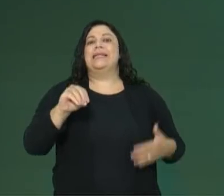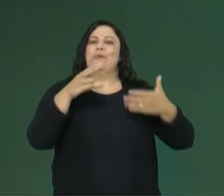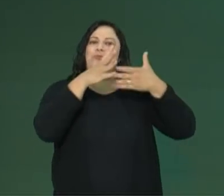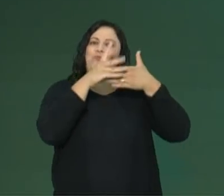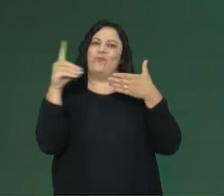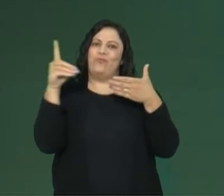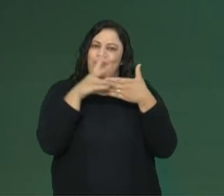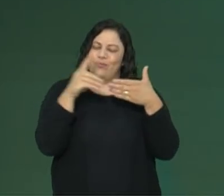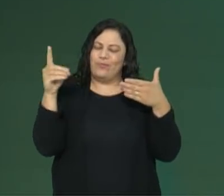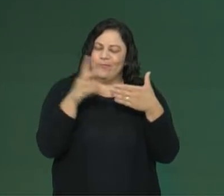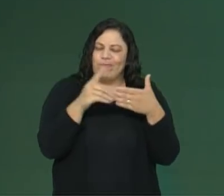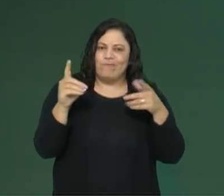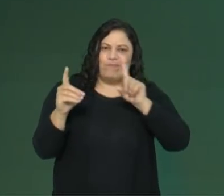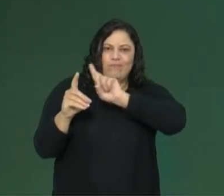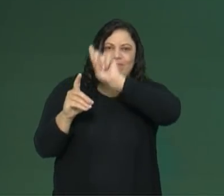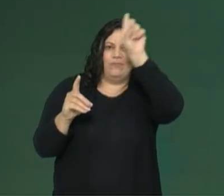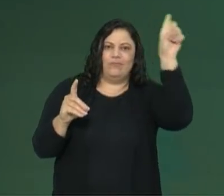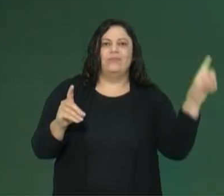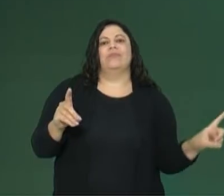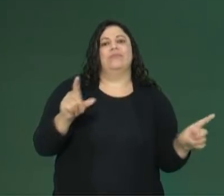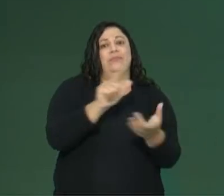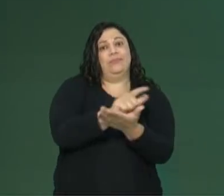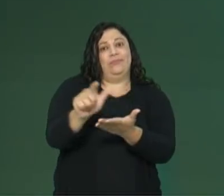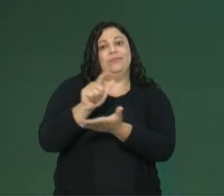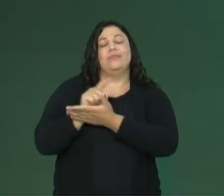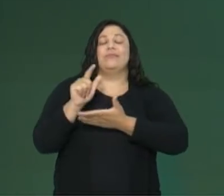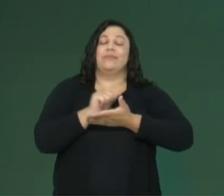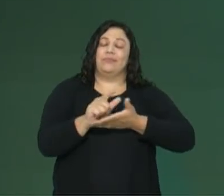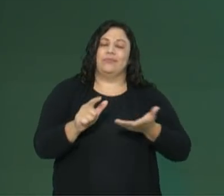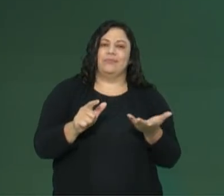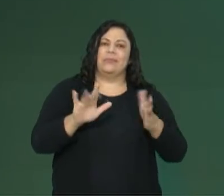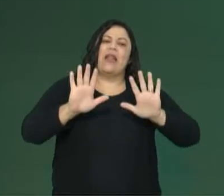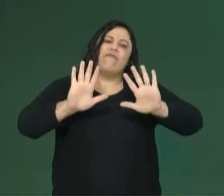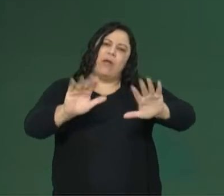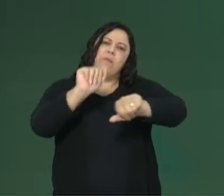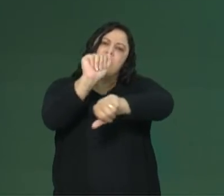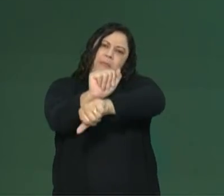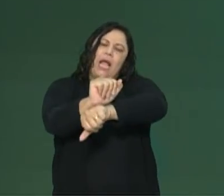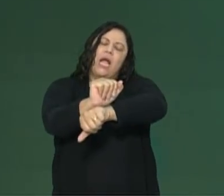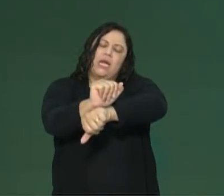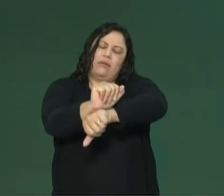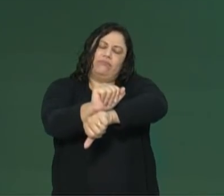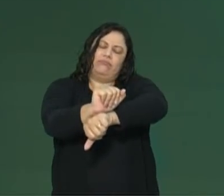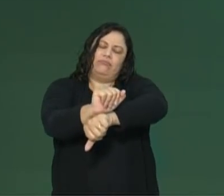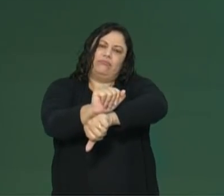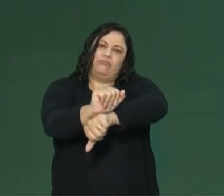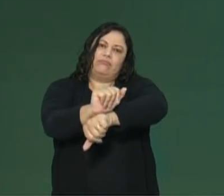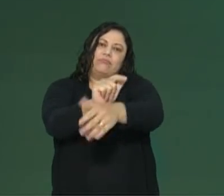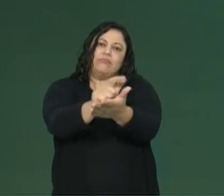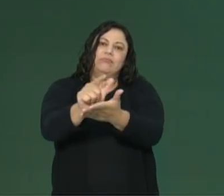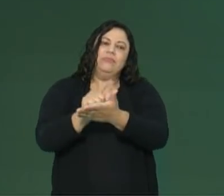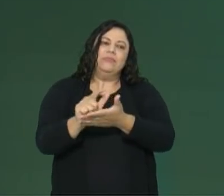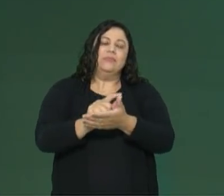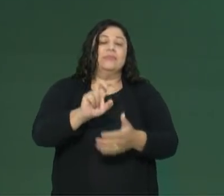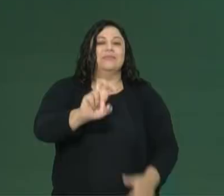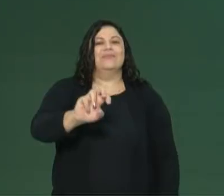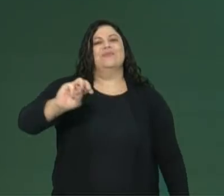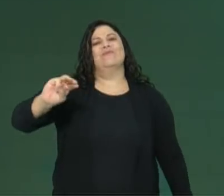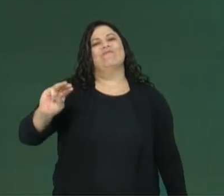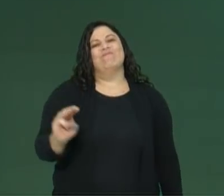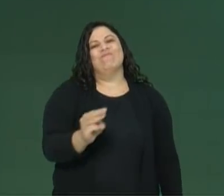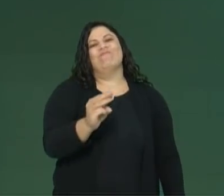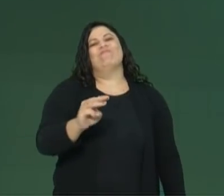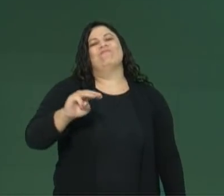dia de limpeza. Vamos tirar o dia para limpar Itaipu. Isso custa R$5 milhões.